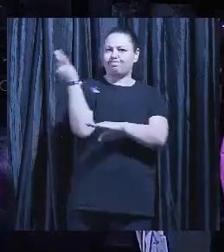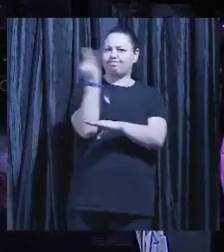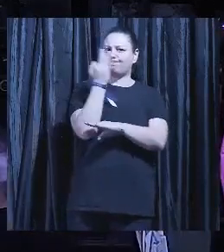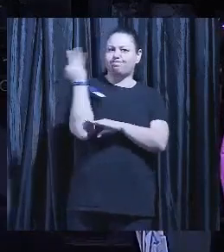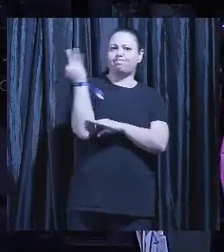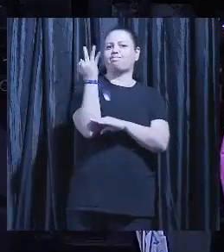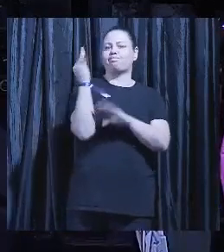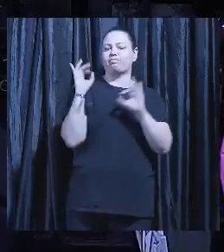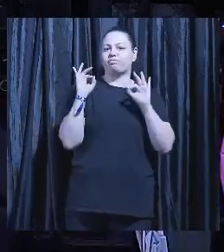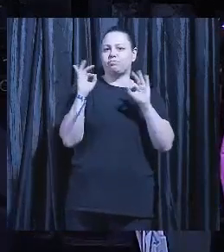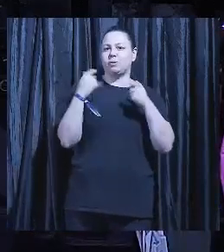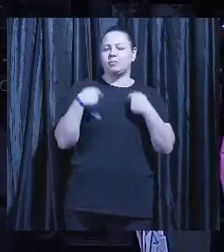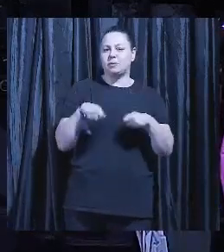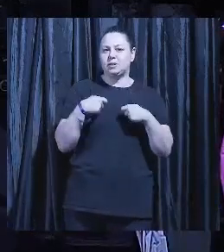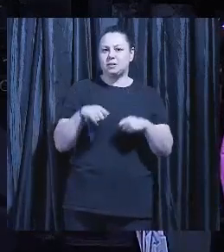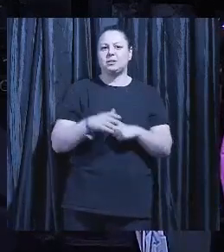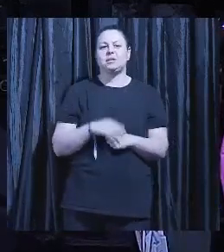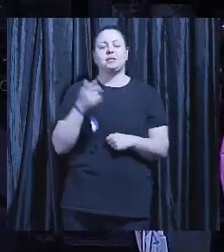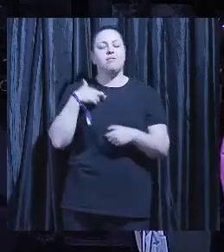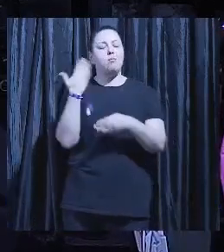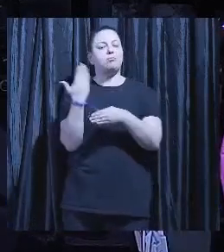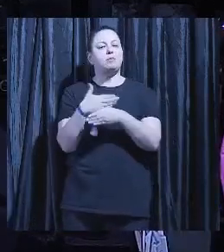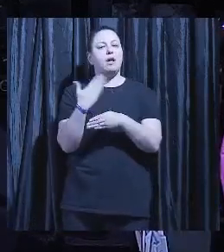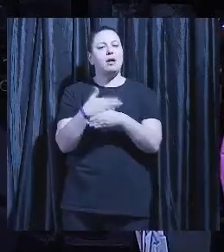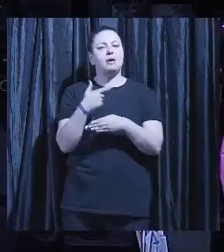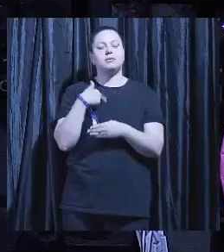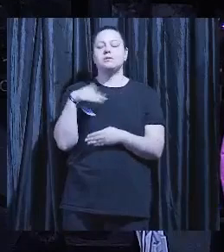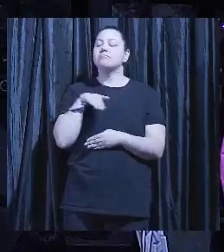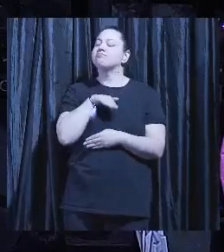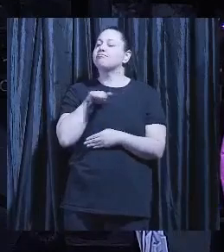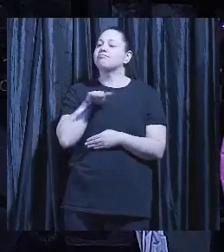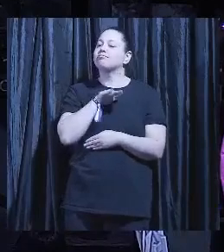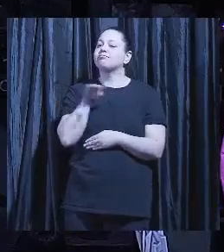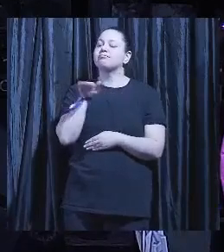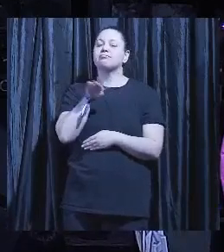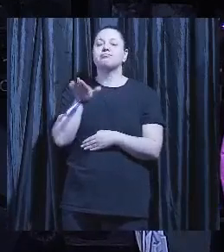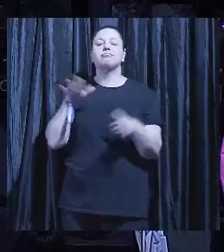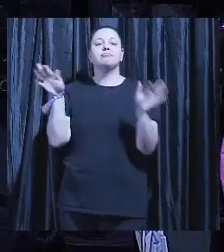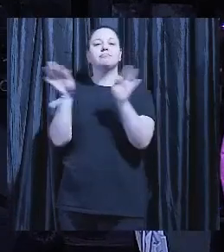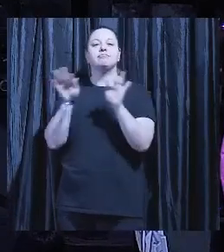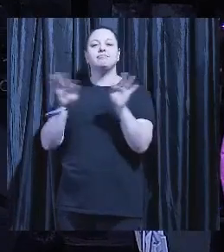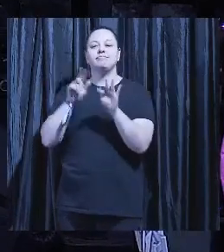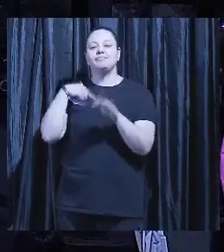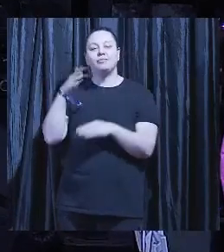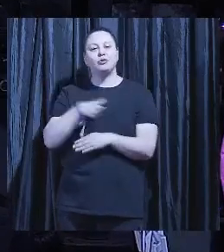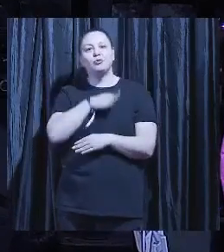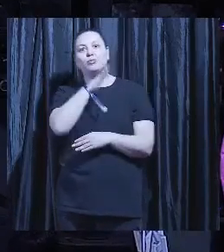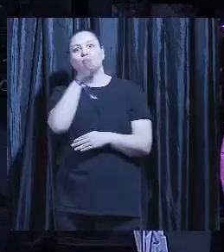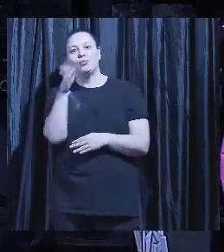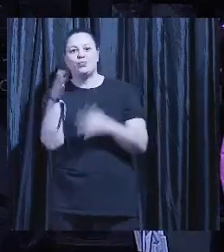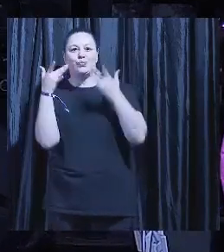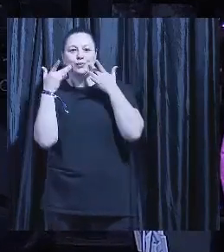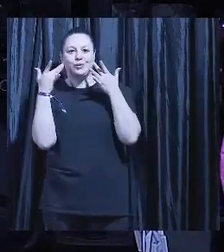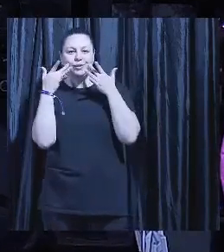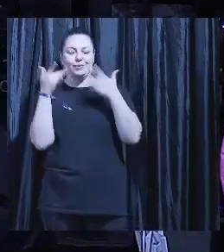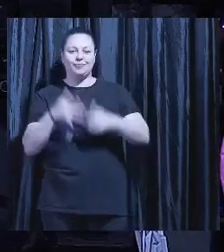super chique, peguei um táxi e fui toda feliz para a porta lá do